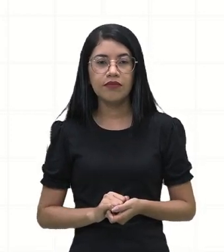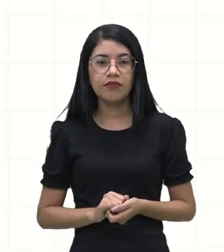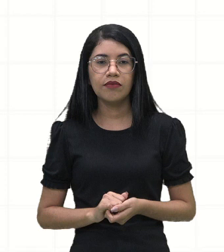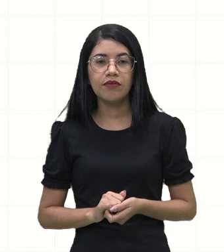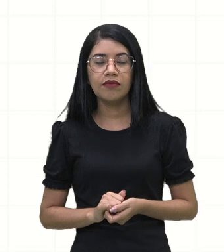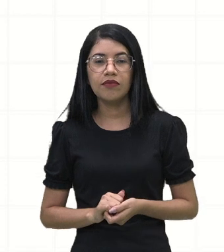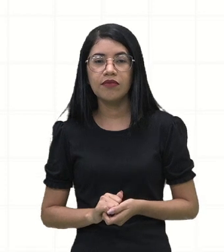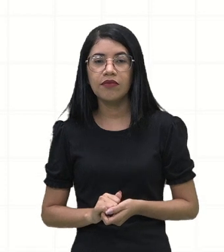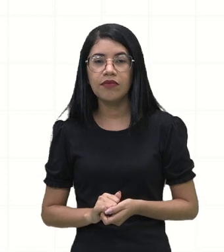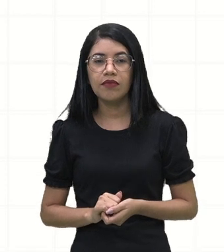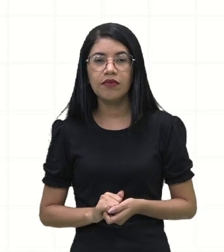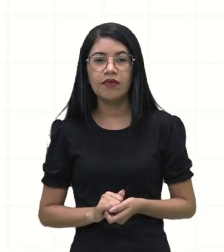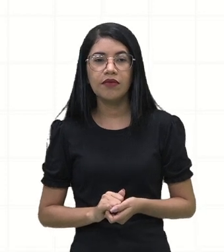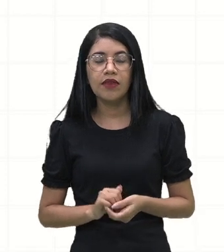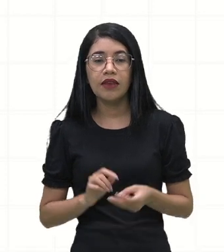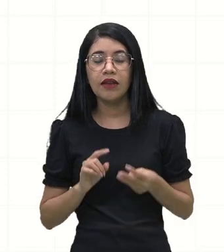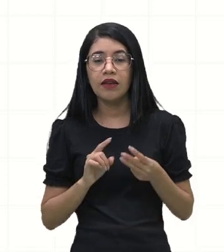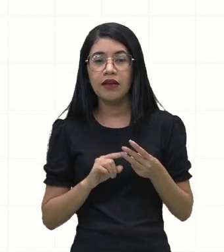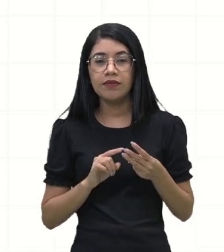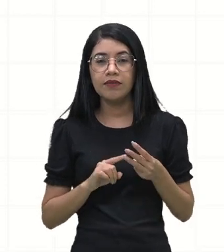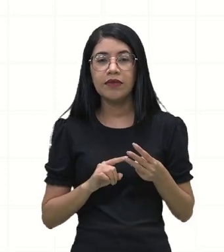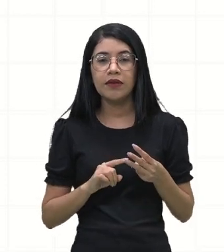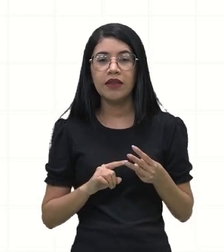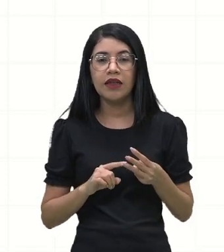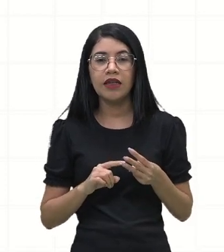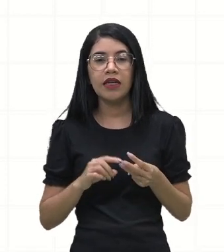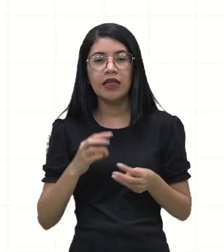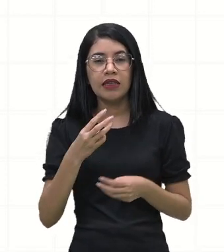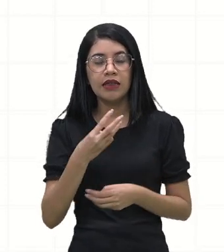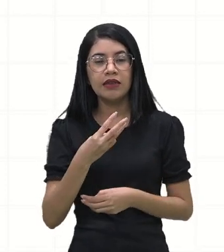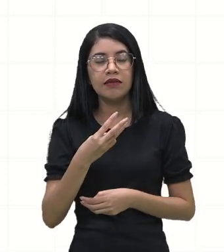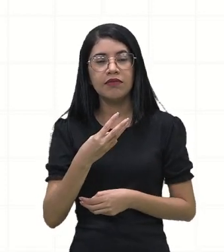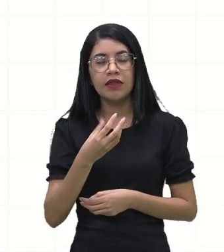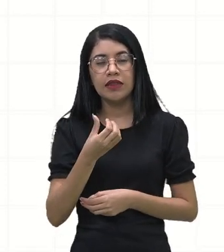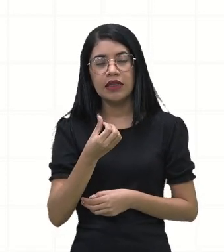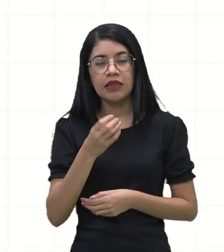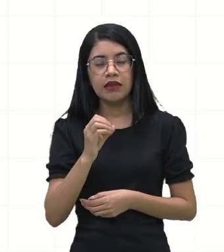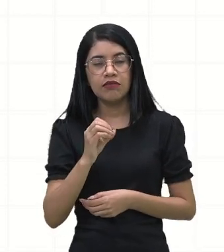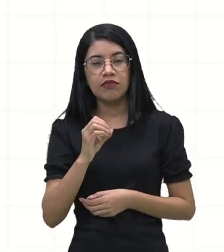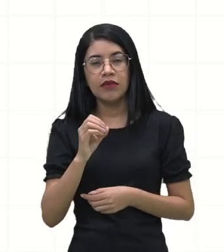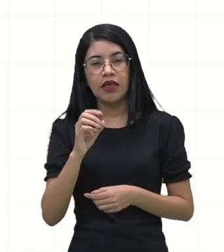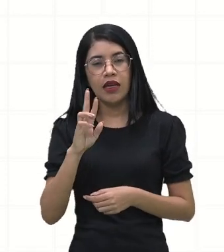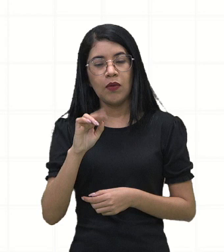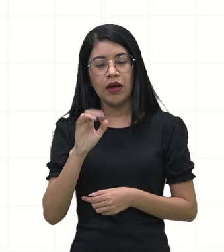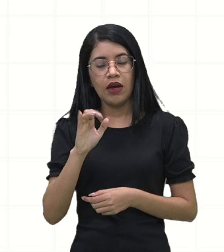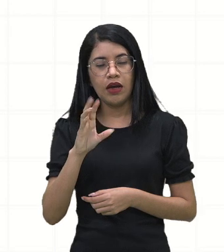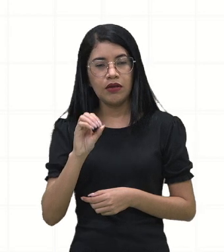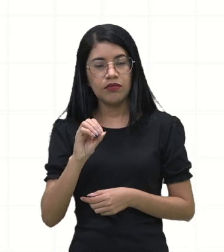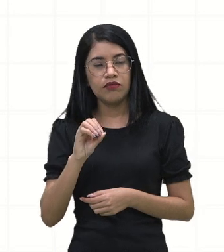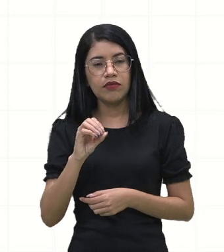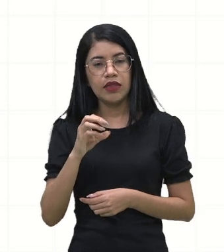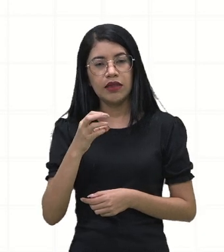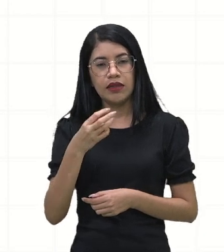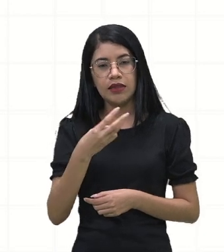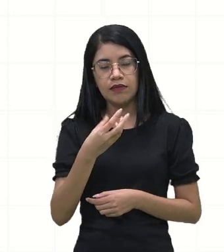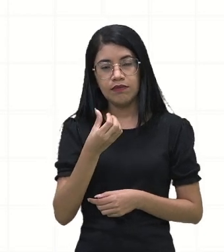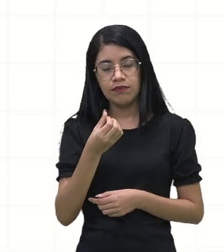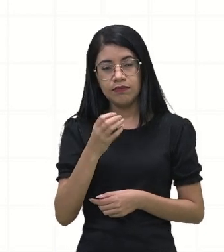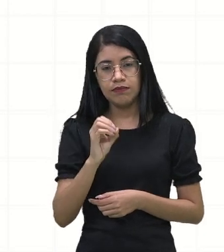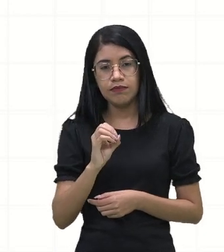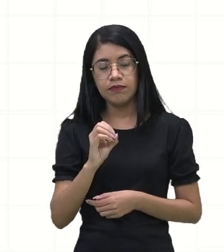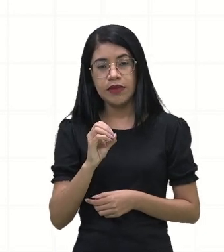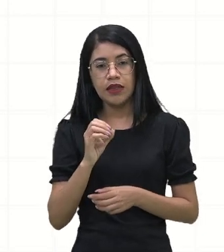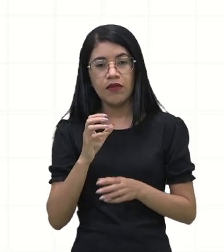282,74. Na questão 3, com 60 centímetros, uma circunferência com 60 centímetros, né, que era o nosso pneu